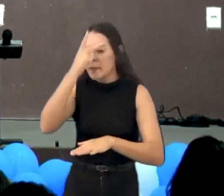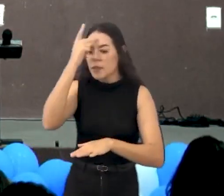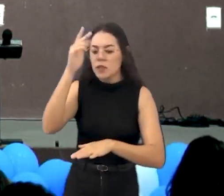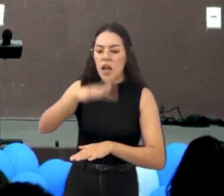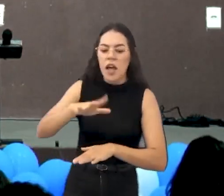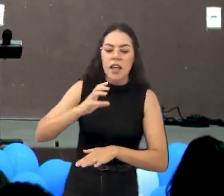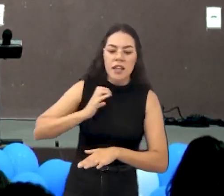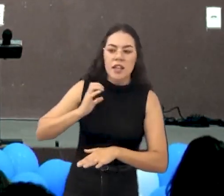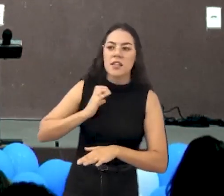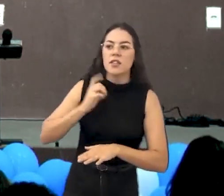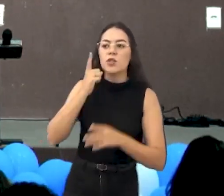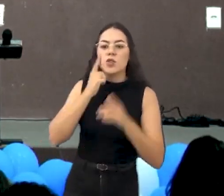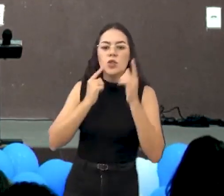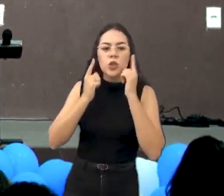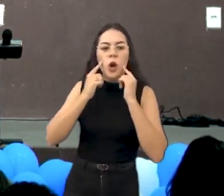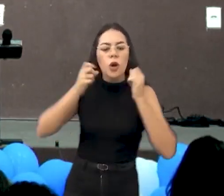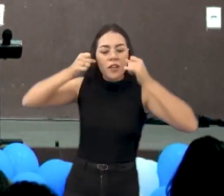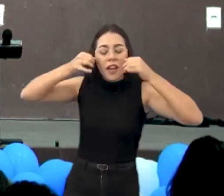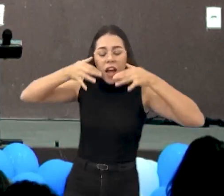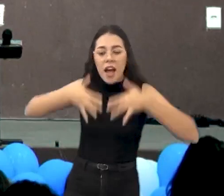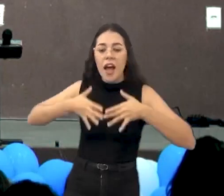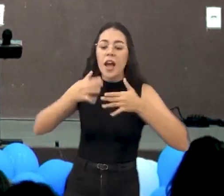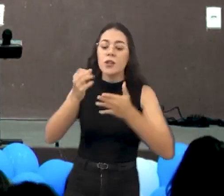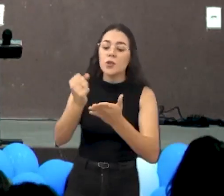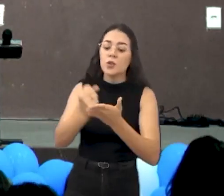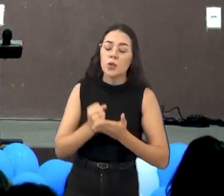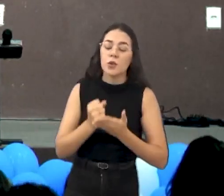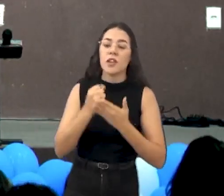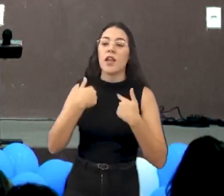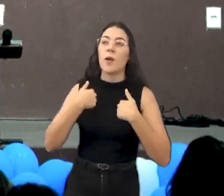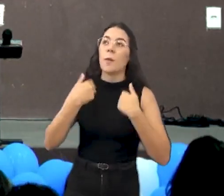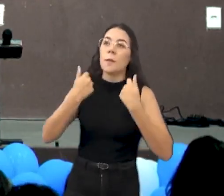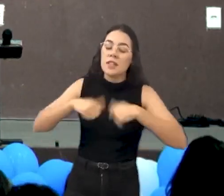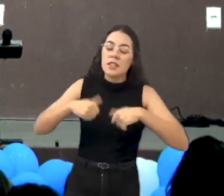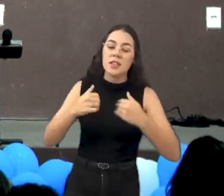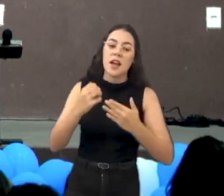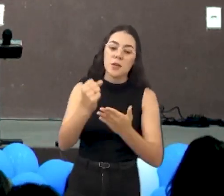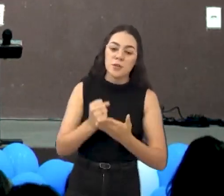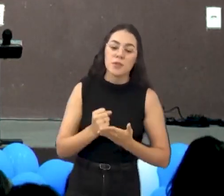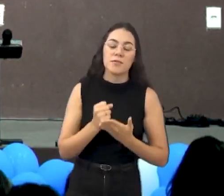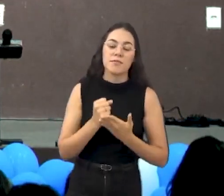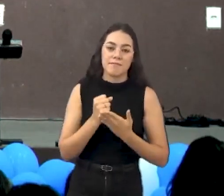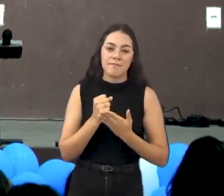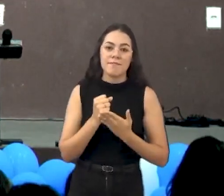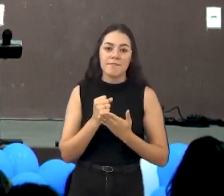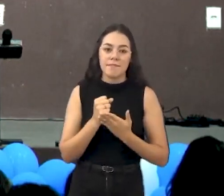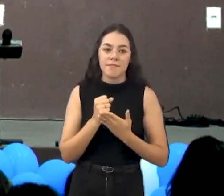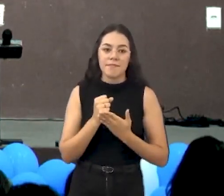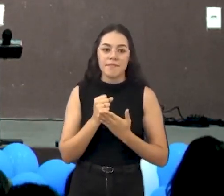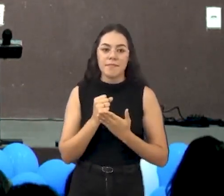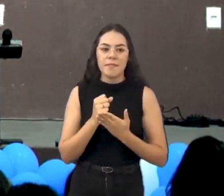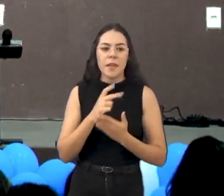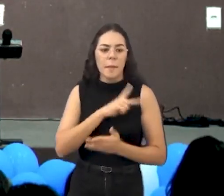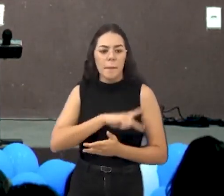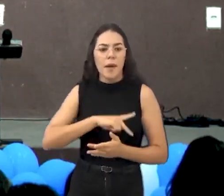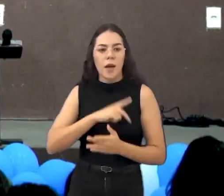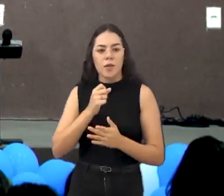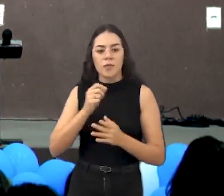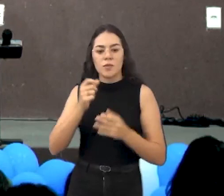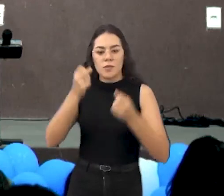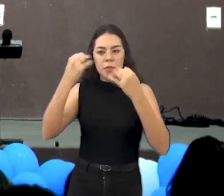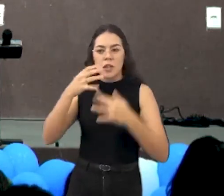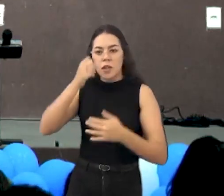riqueza e chora e lamenta e diz, me ajude, eu preciso de ajuda. É como Paulo diz em Romanos